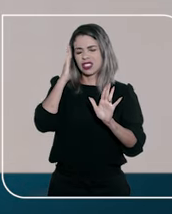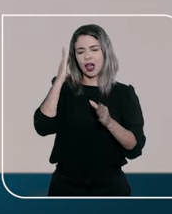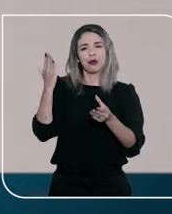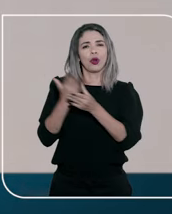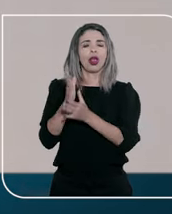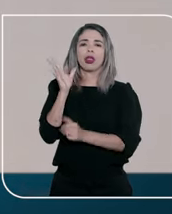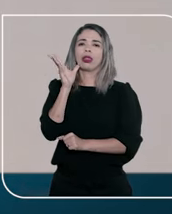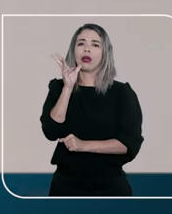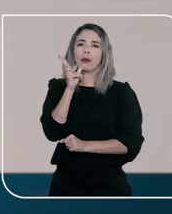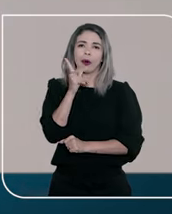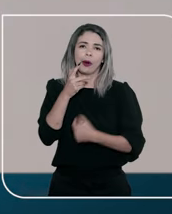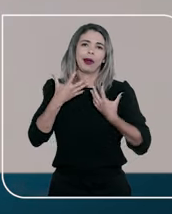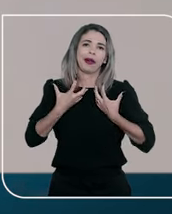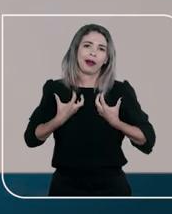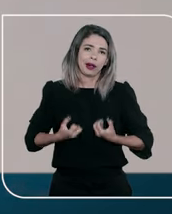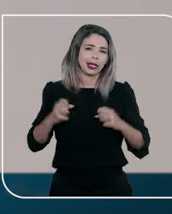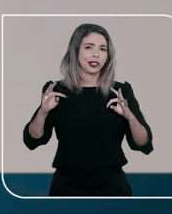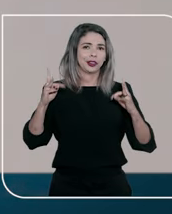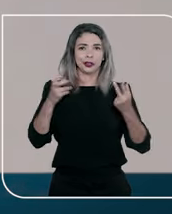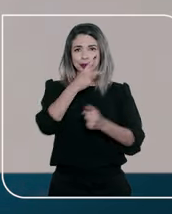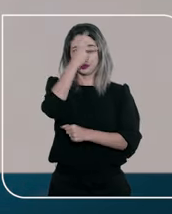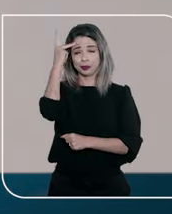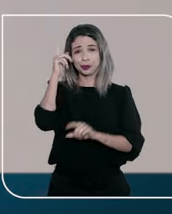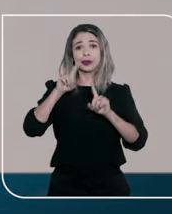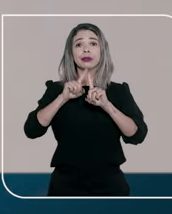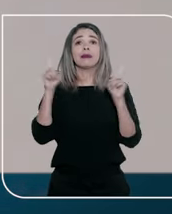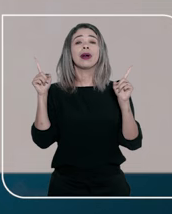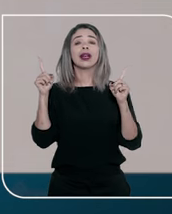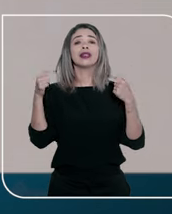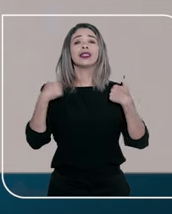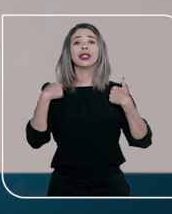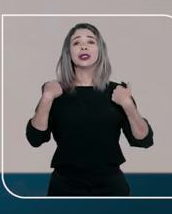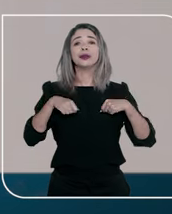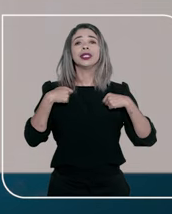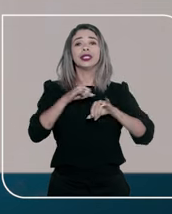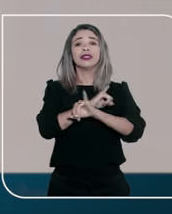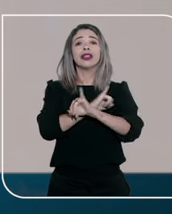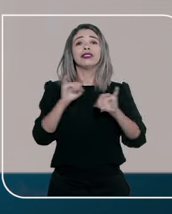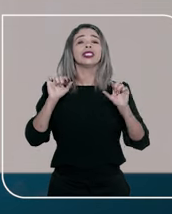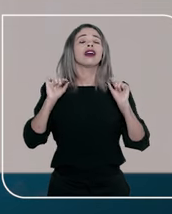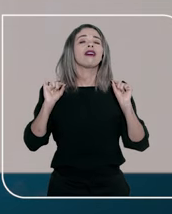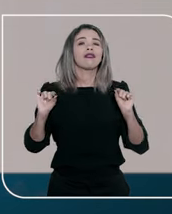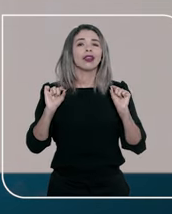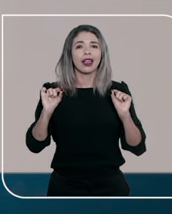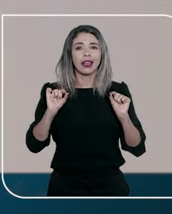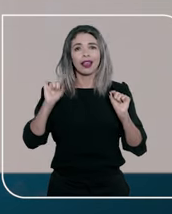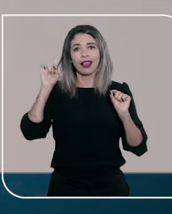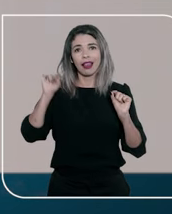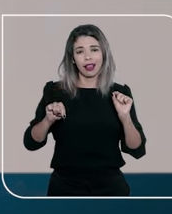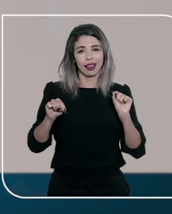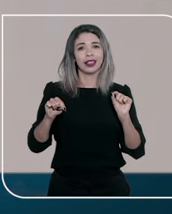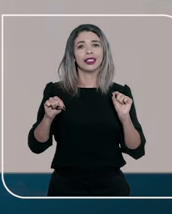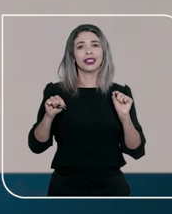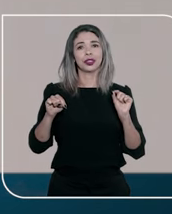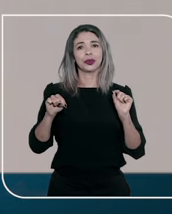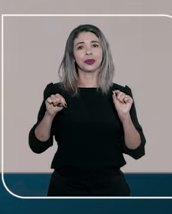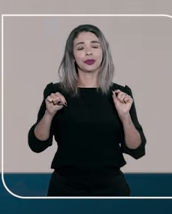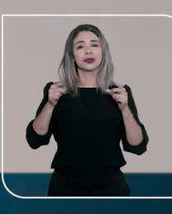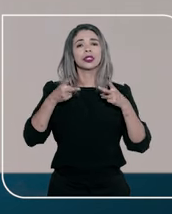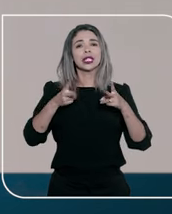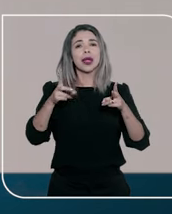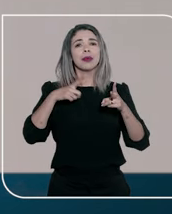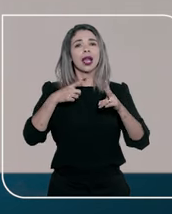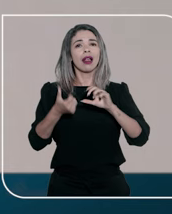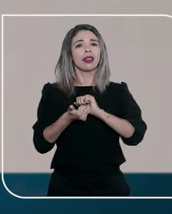todos. Agora, o que eu tenho que dizer, o que eu vejo na prática é que muitas vezes tem que se adequar